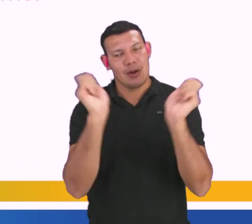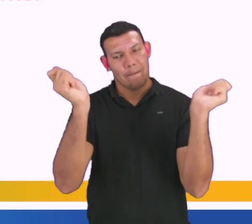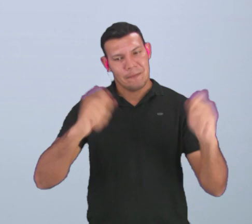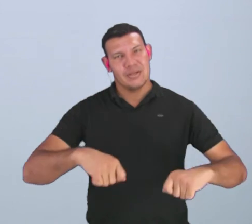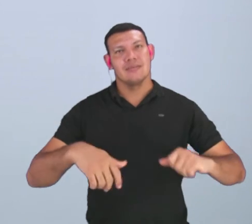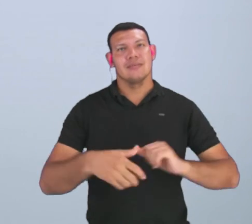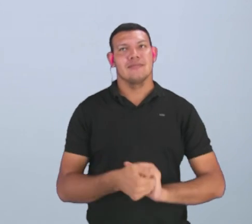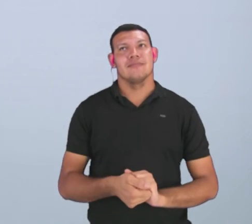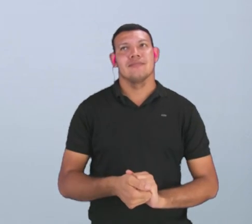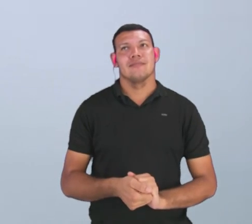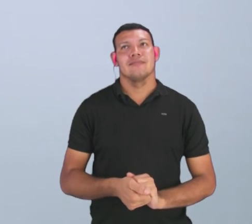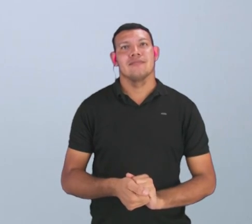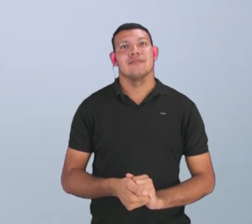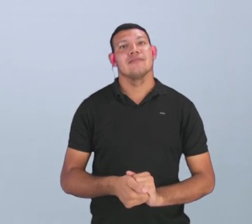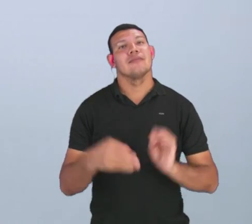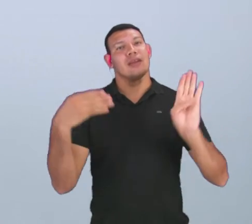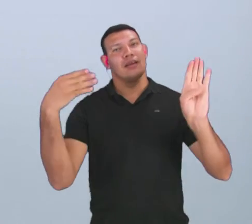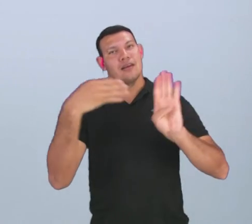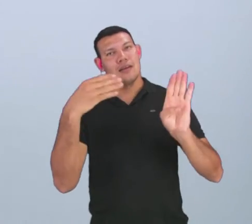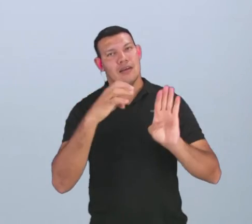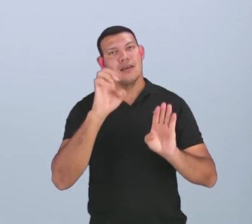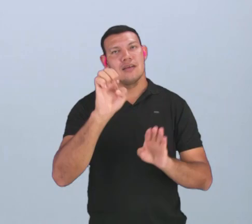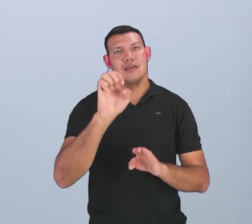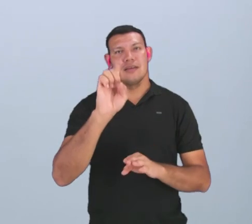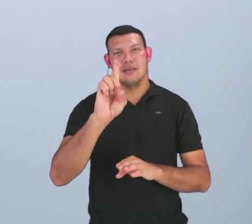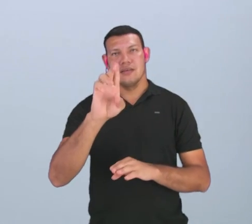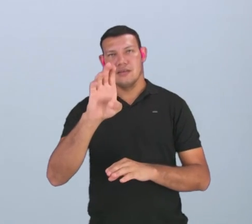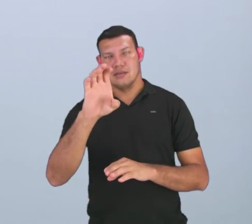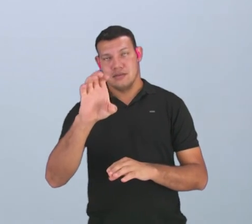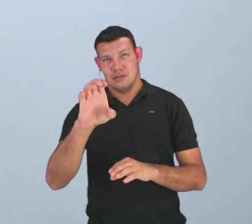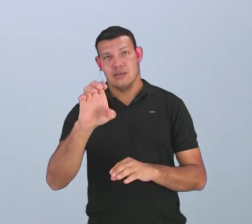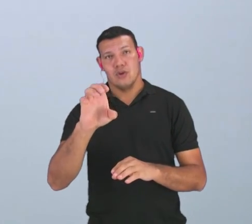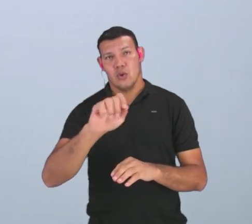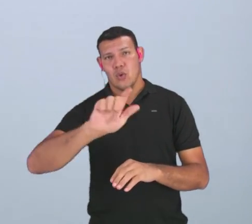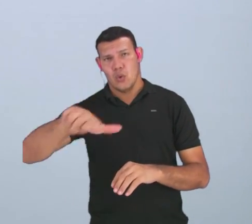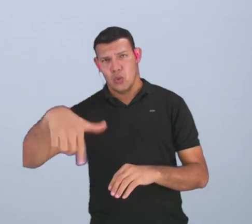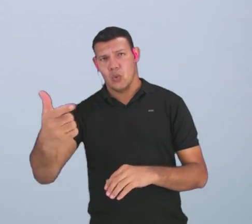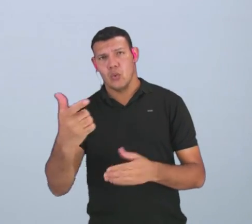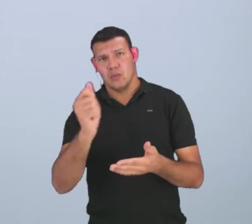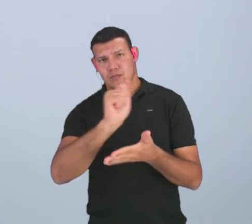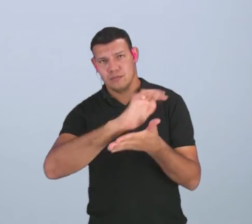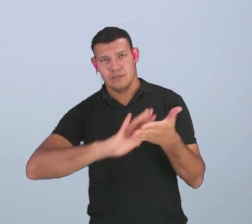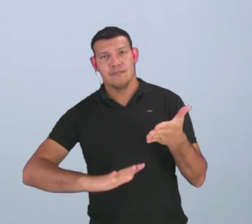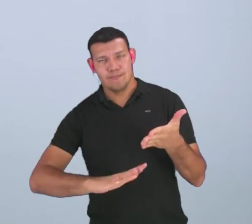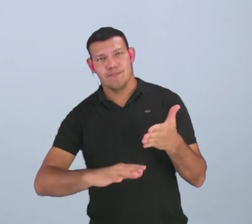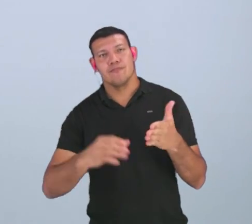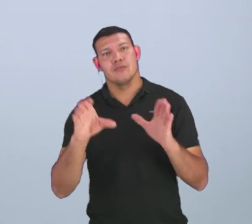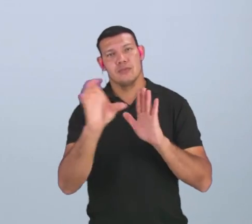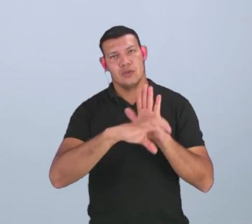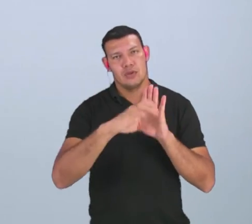Aí, ok? Eu vou pedir que você acesse a plataforma Eduque para verificar outros